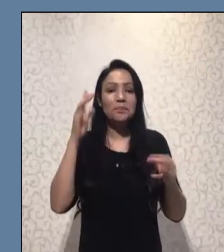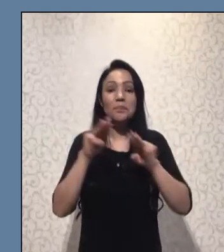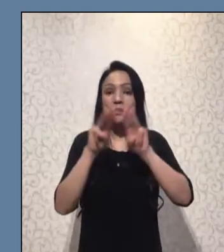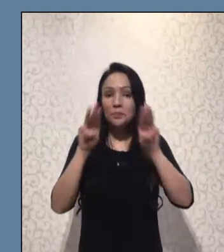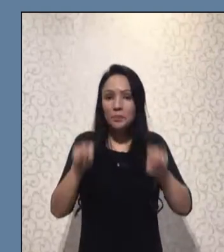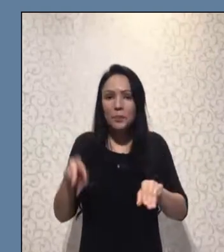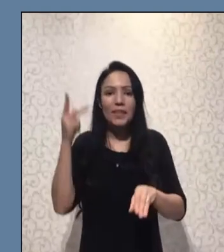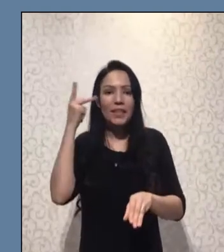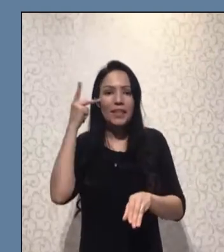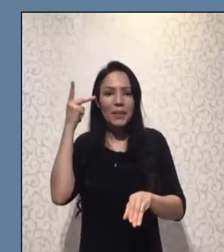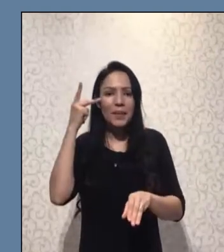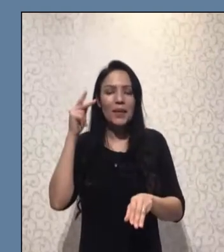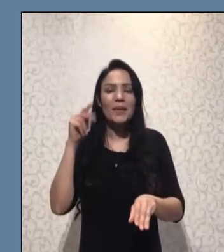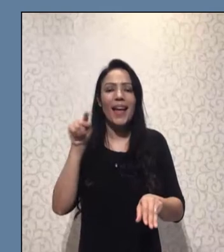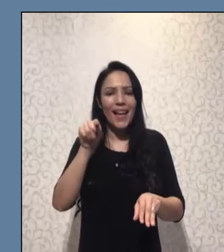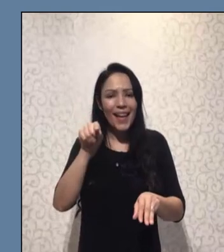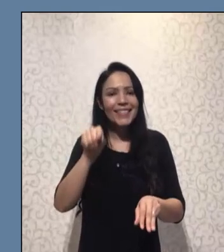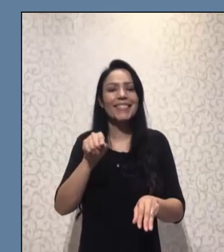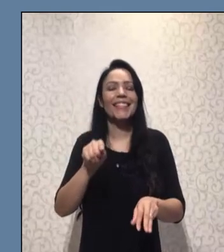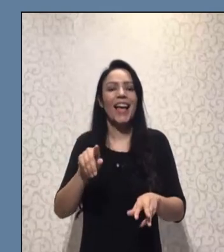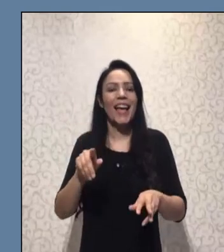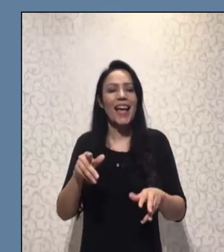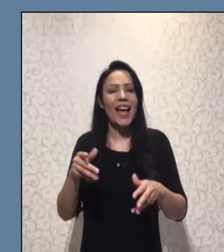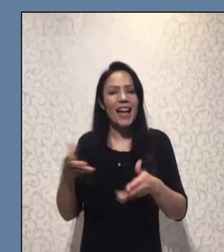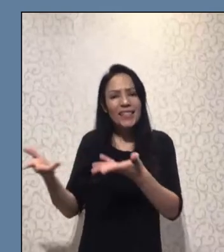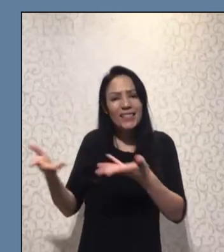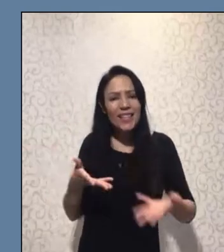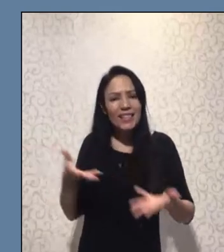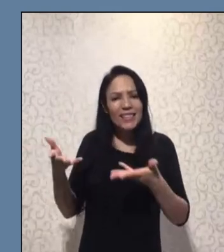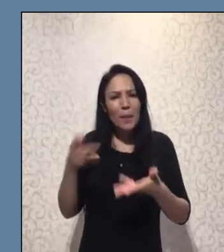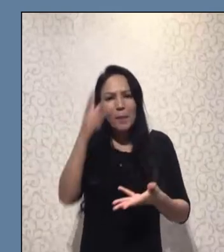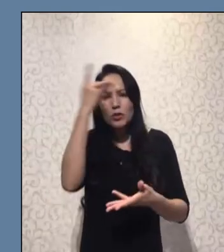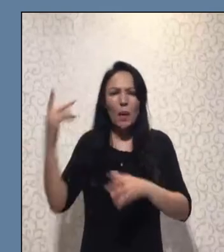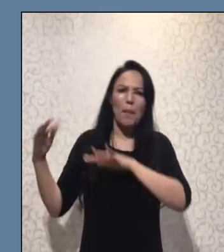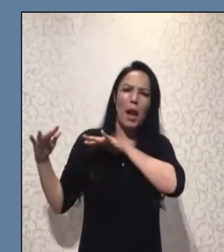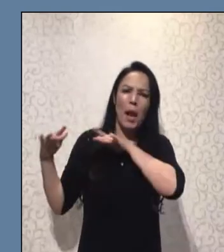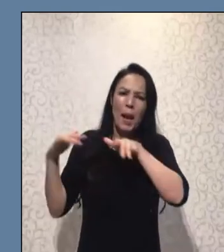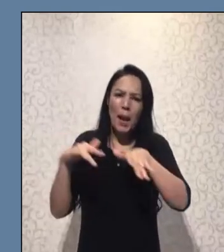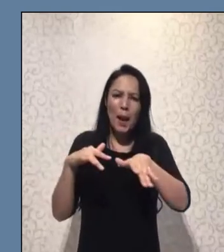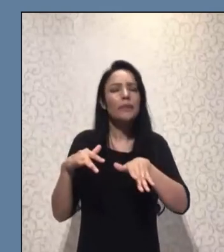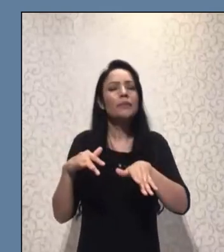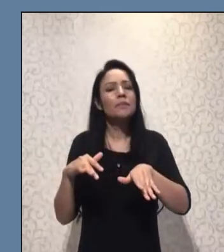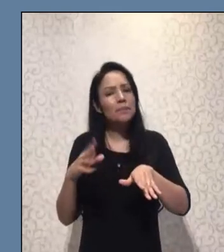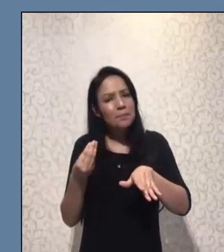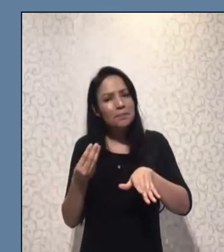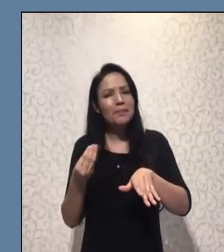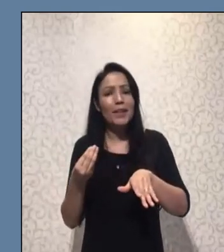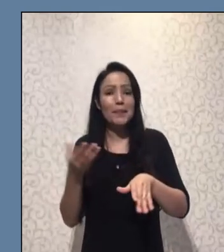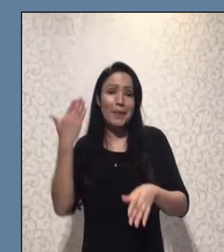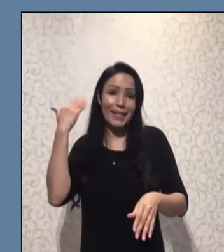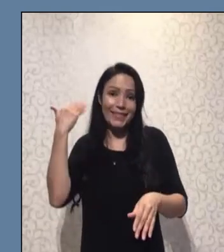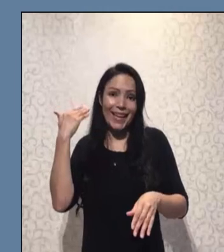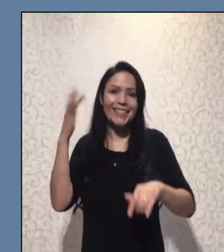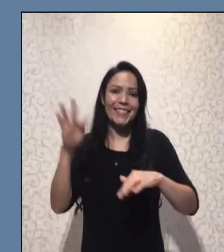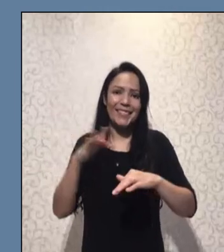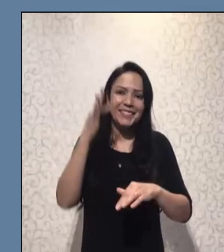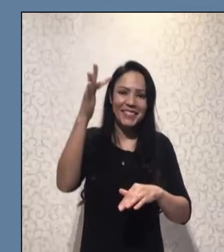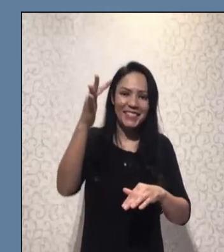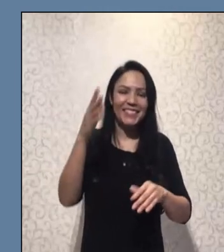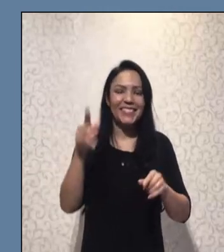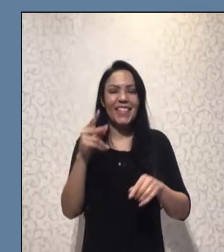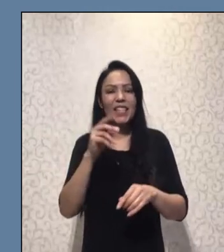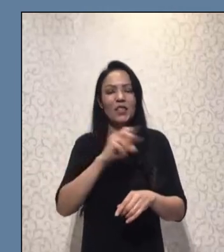que recebe um contingente gigantesco, né, Solange, de recebia e vai voltar a receber em 2022, claro,